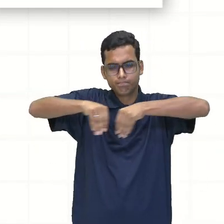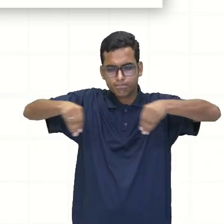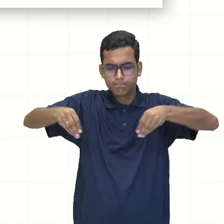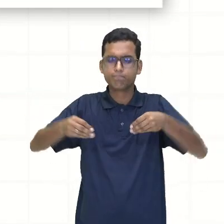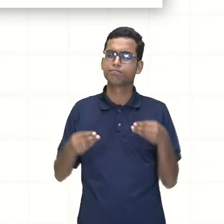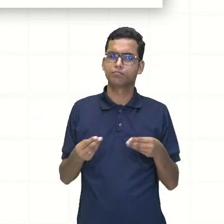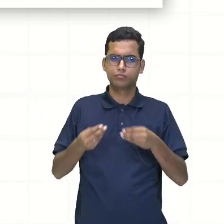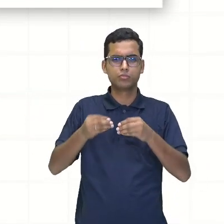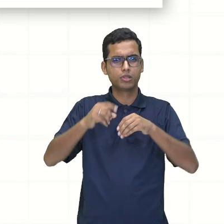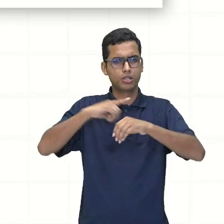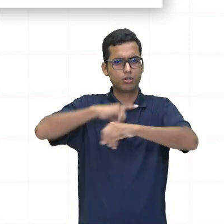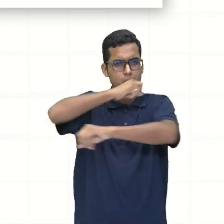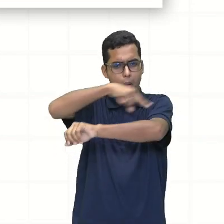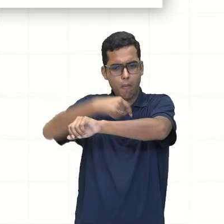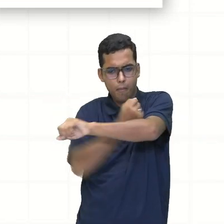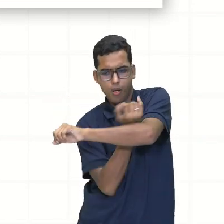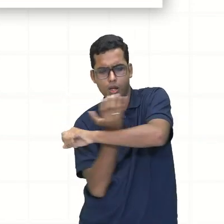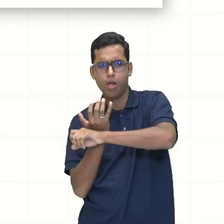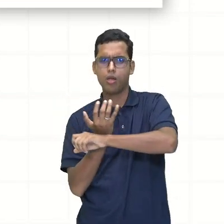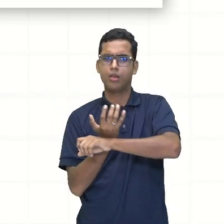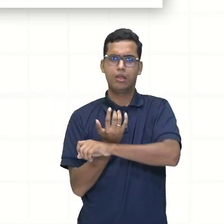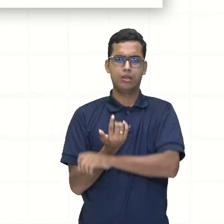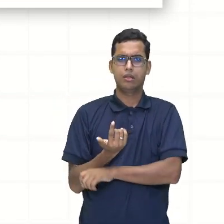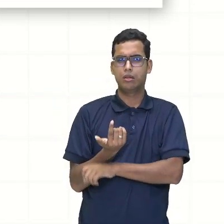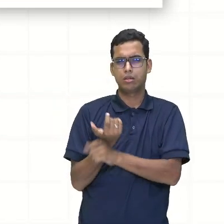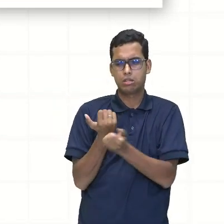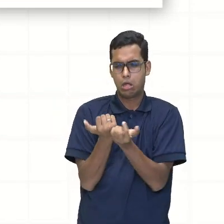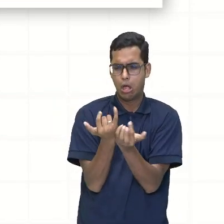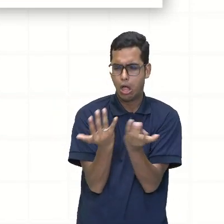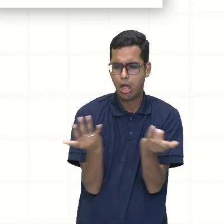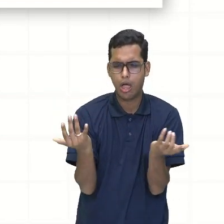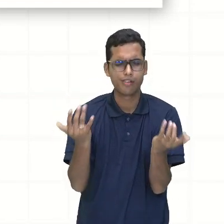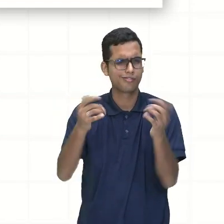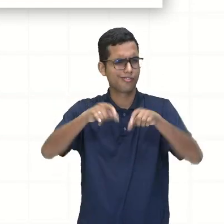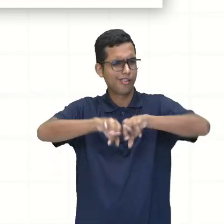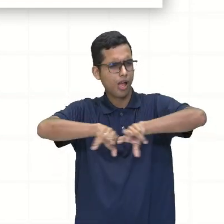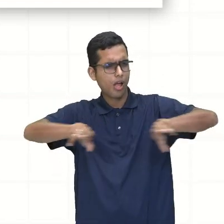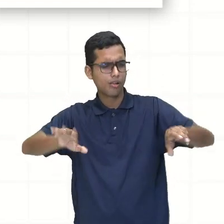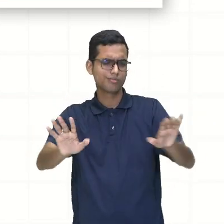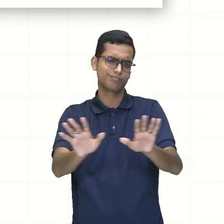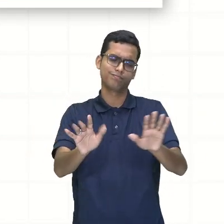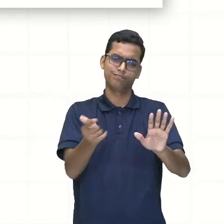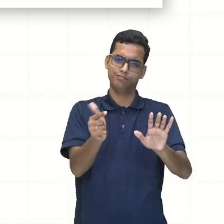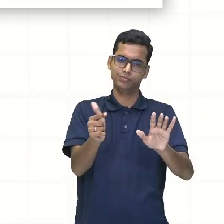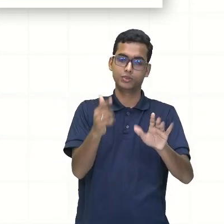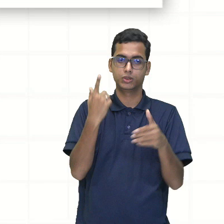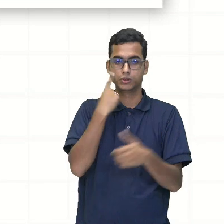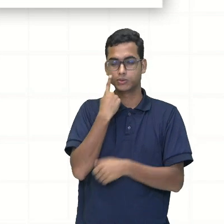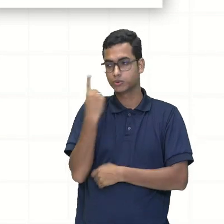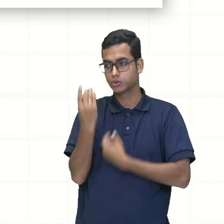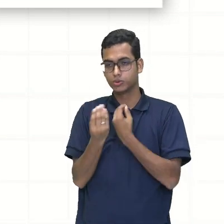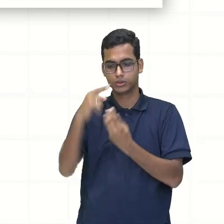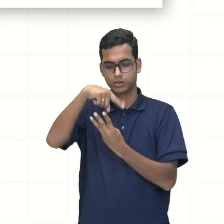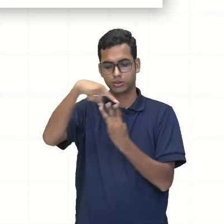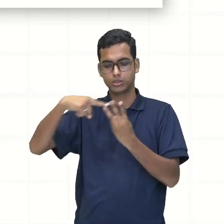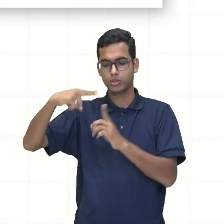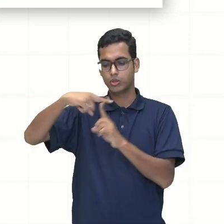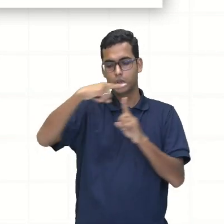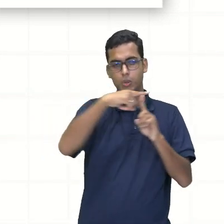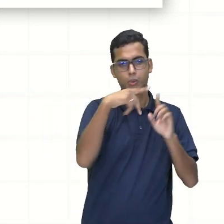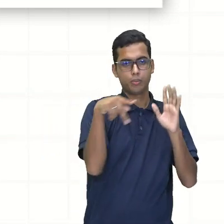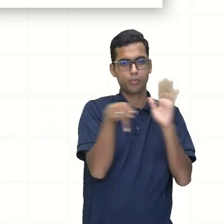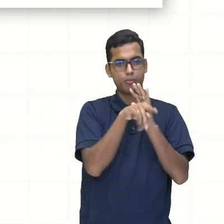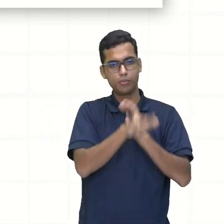rico como a mata de várzea. Então, esses três tipos de subdivisão da floresta amazônica, nós